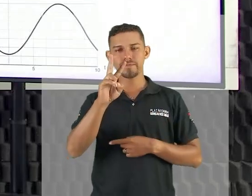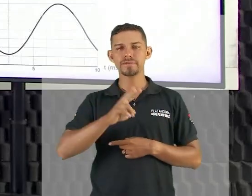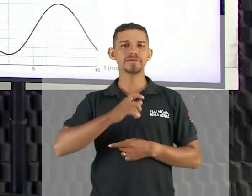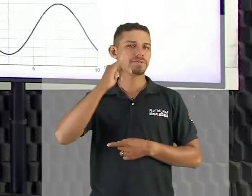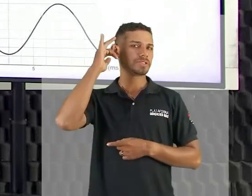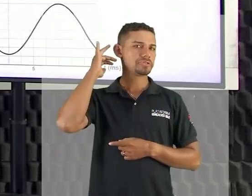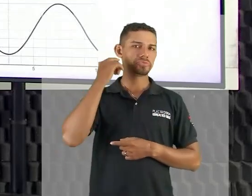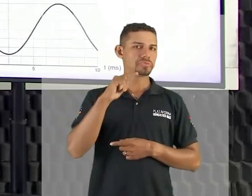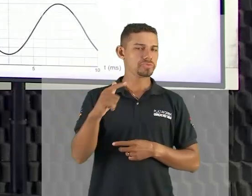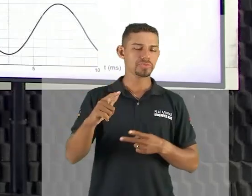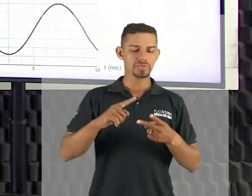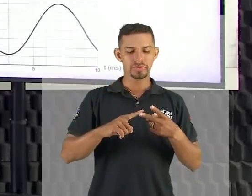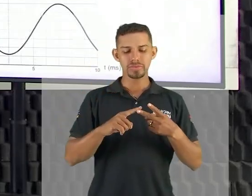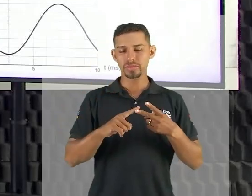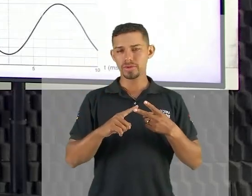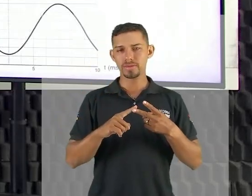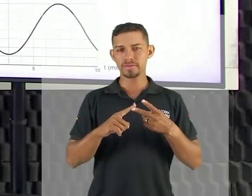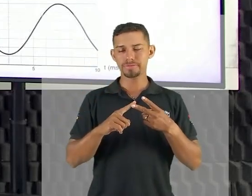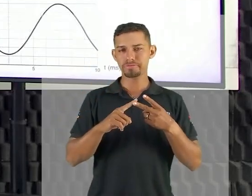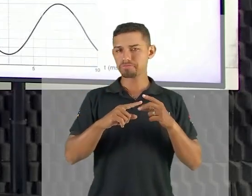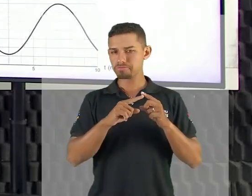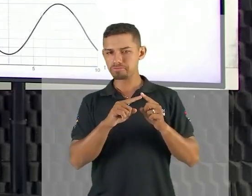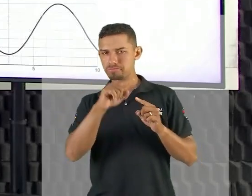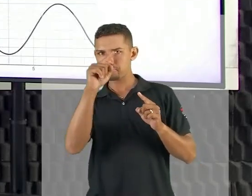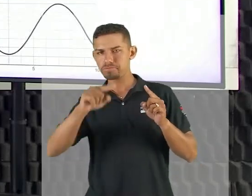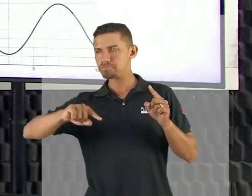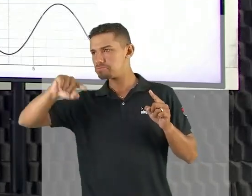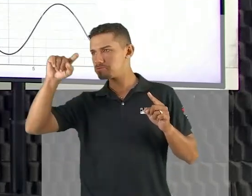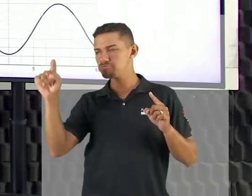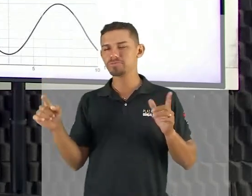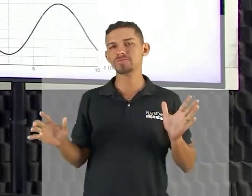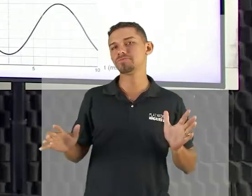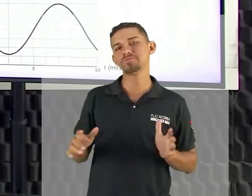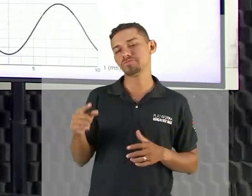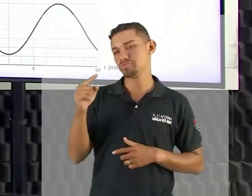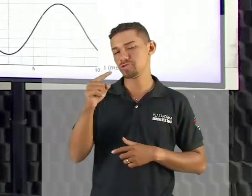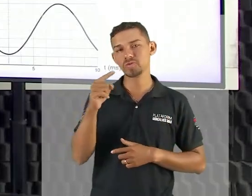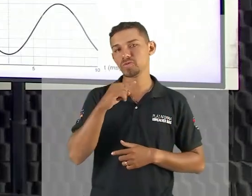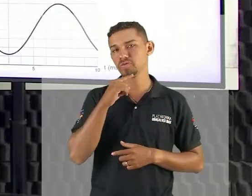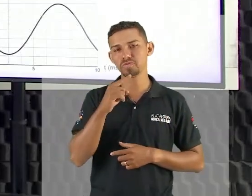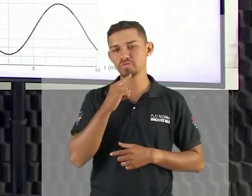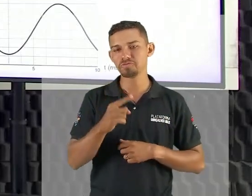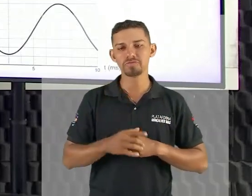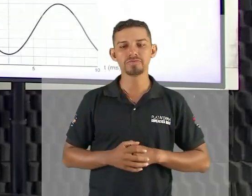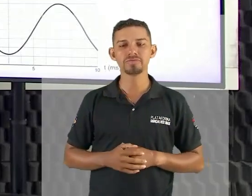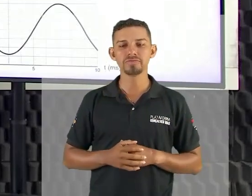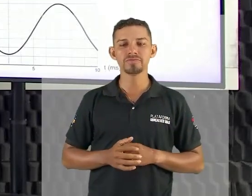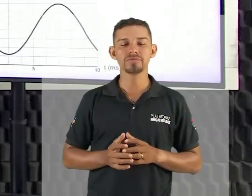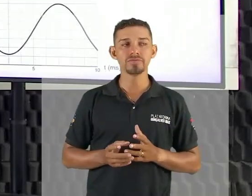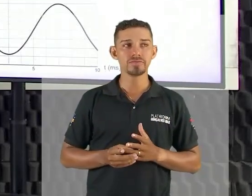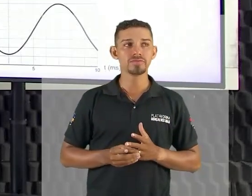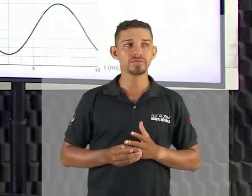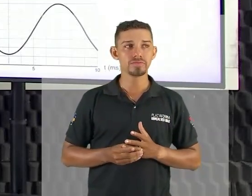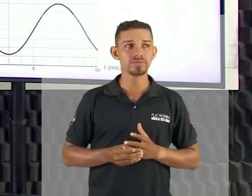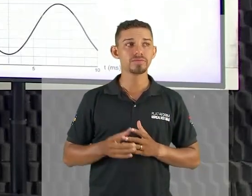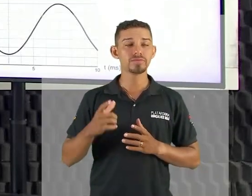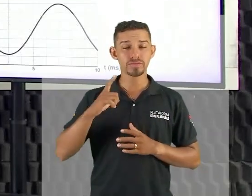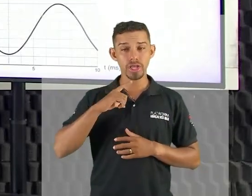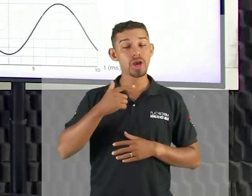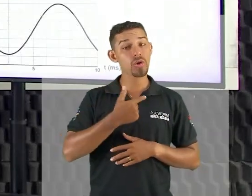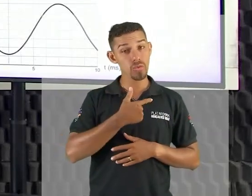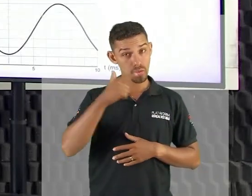aí e também não falou nada do comprimento de onda Então essa daí não vai dar tem outra